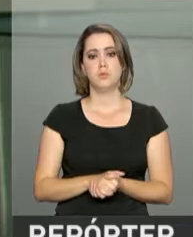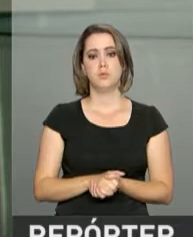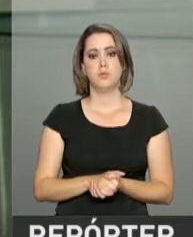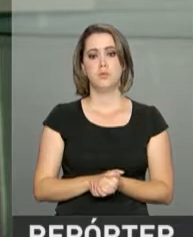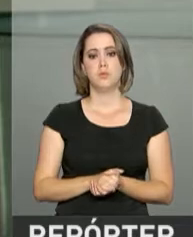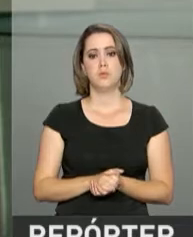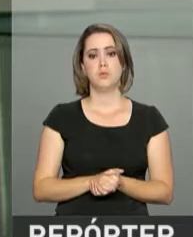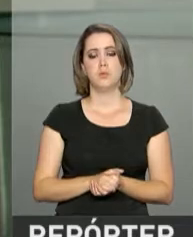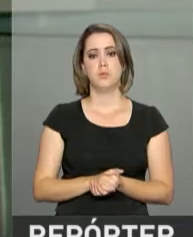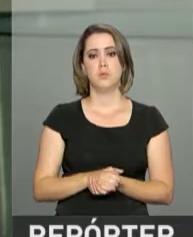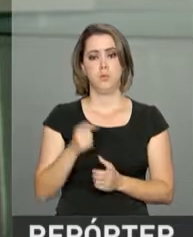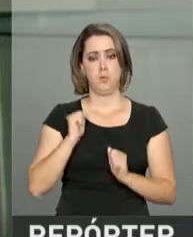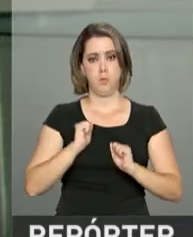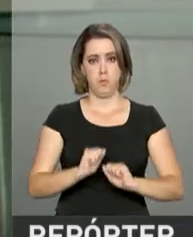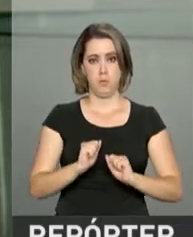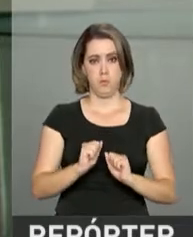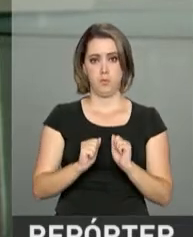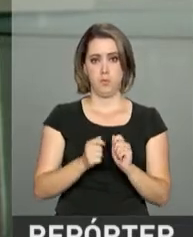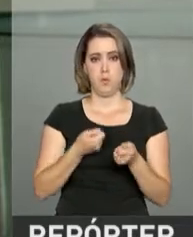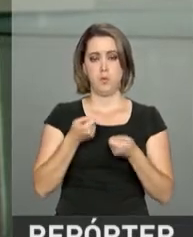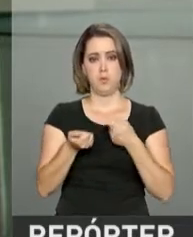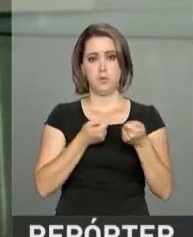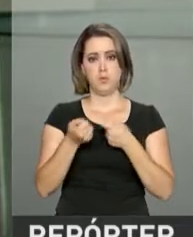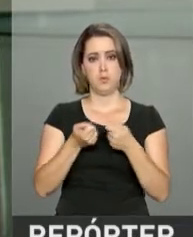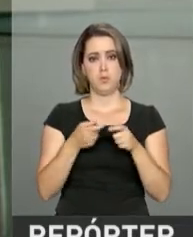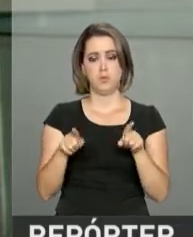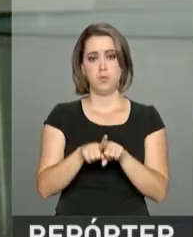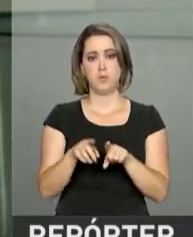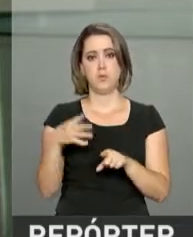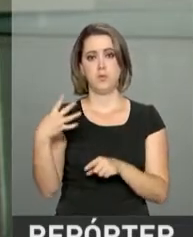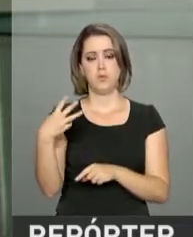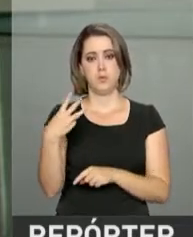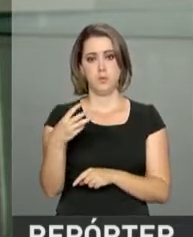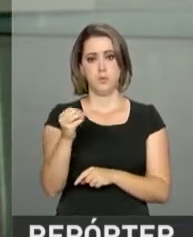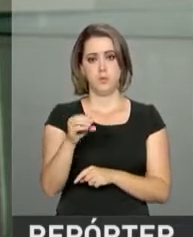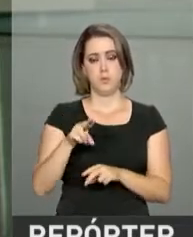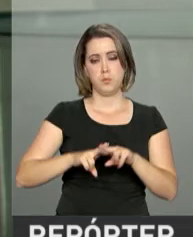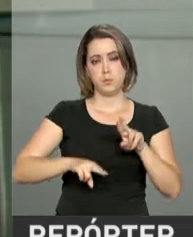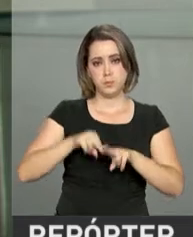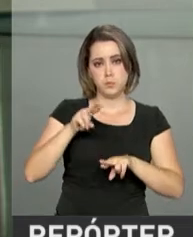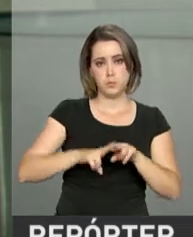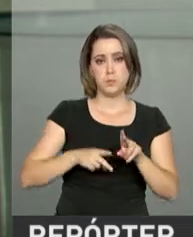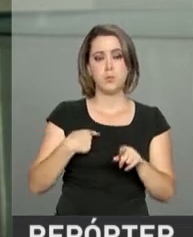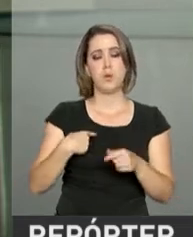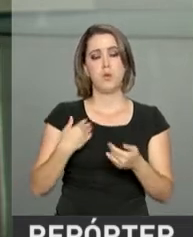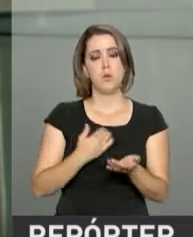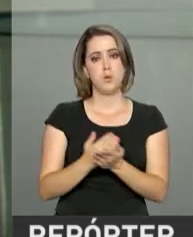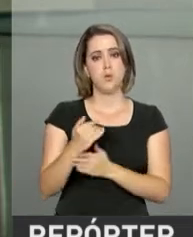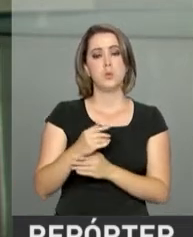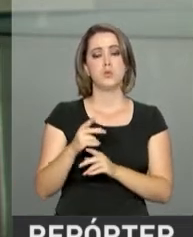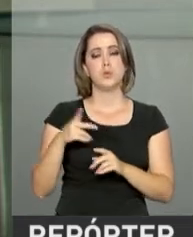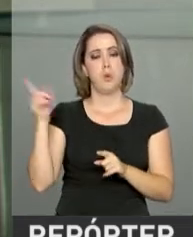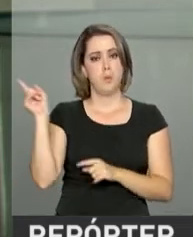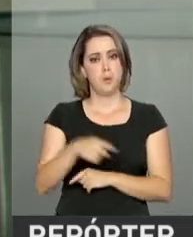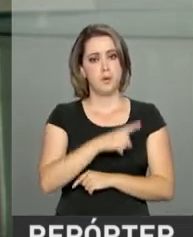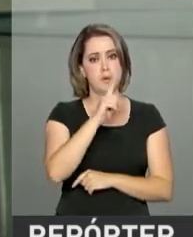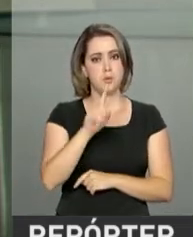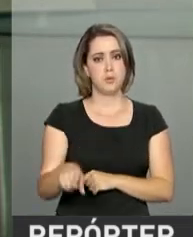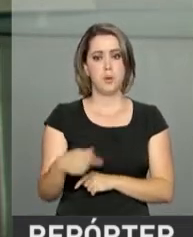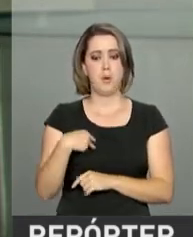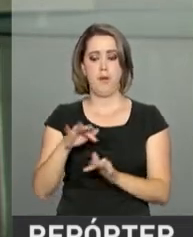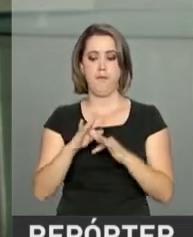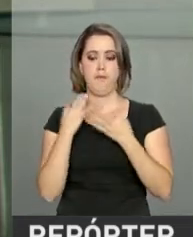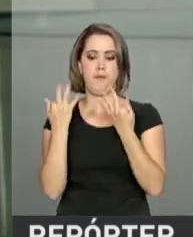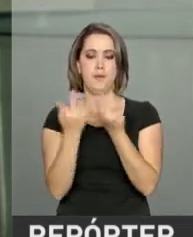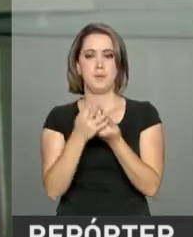Vão poder, né, ser regularizados os bens não declarados até 30 de junho e permanece proibida a possibilidade de parentes